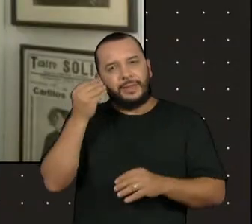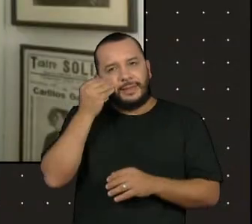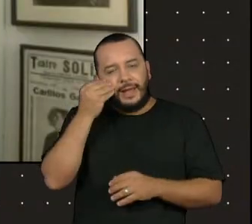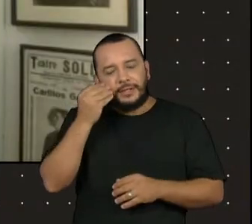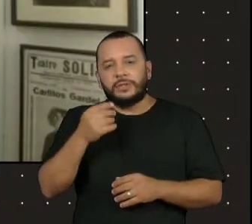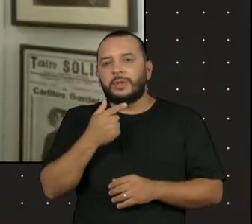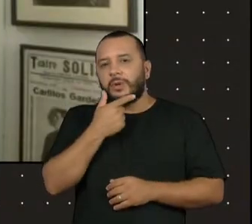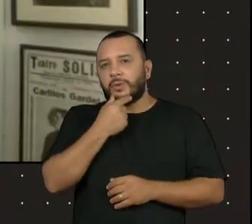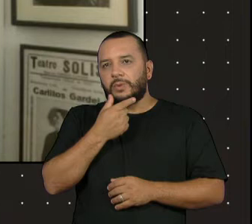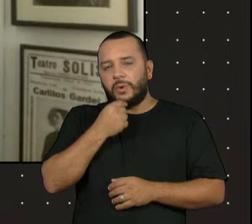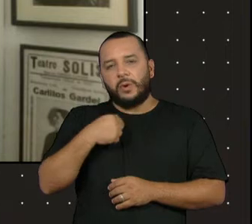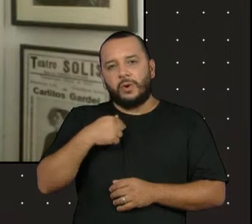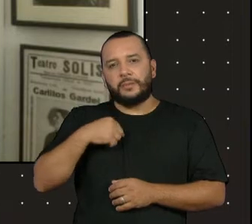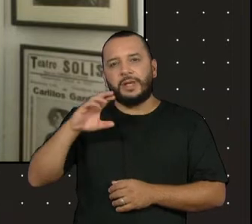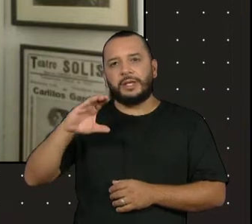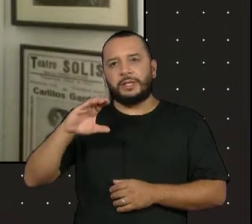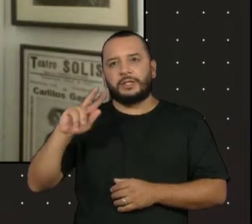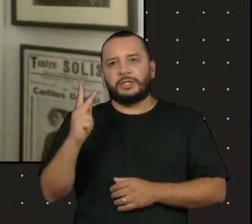Chico,